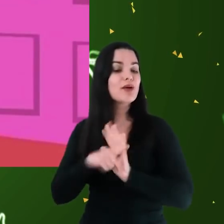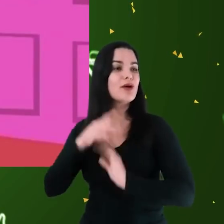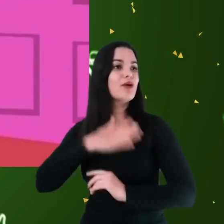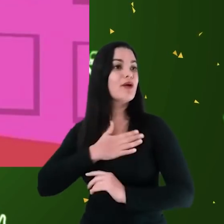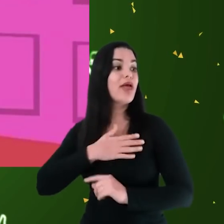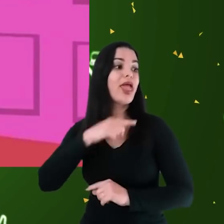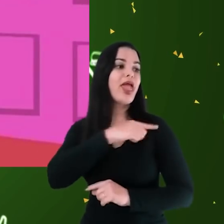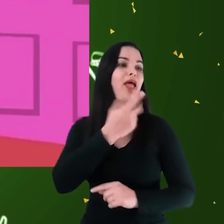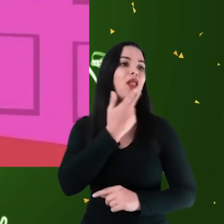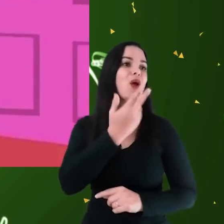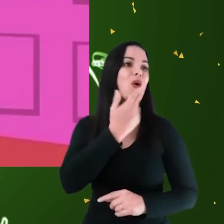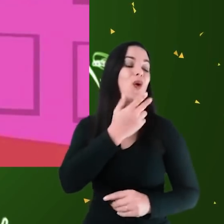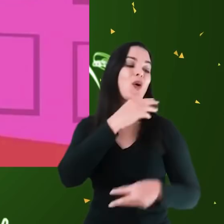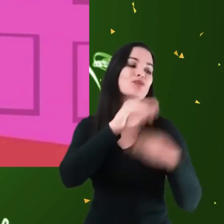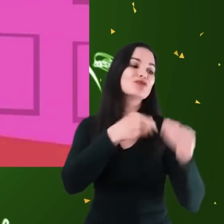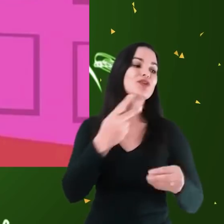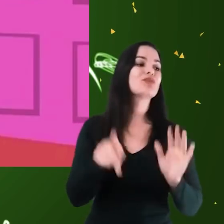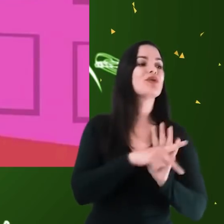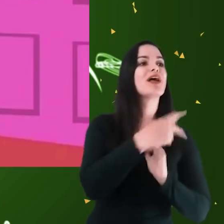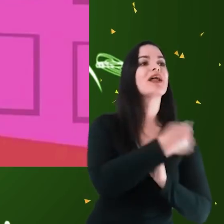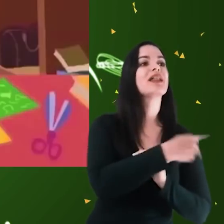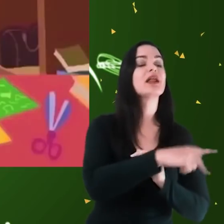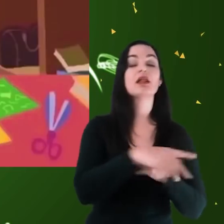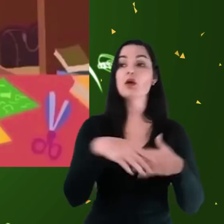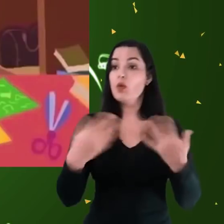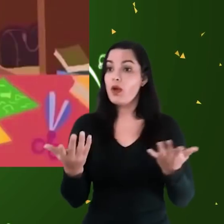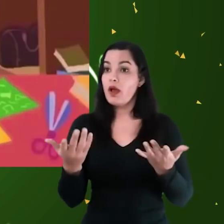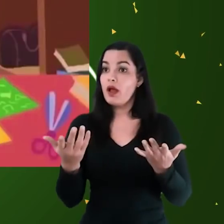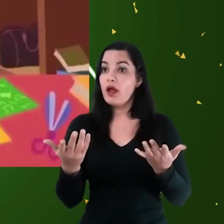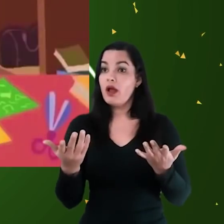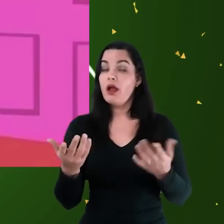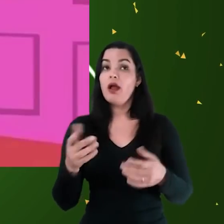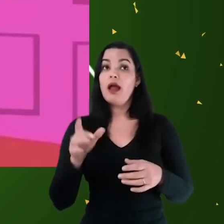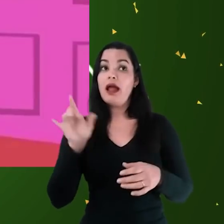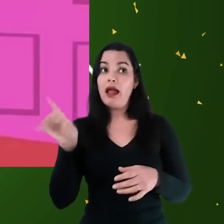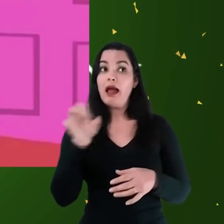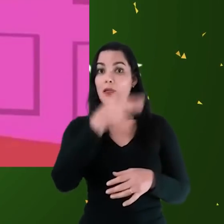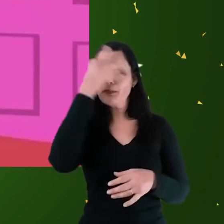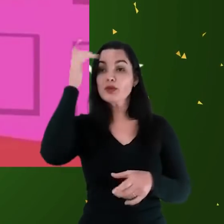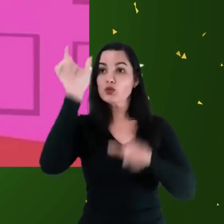cor com o nome de cada pessoa do mundo? Isso aí!